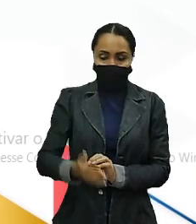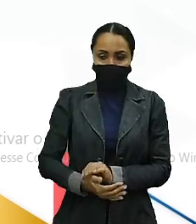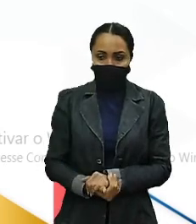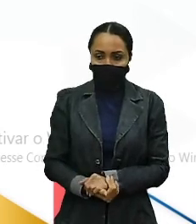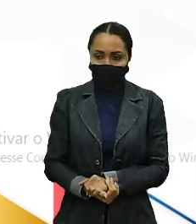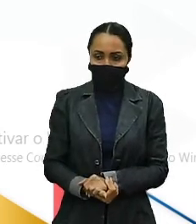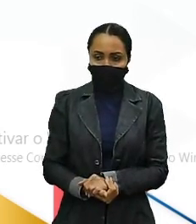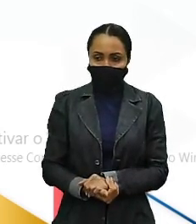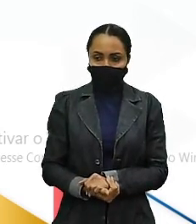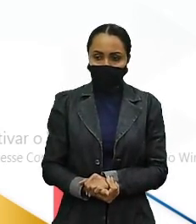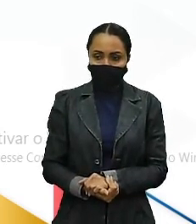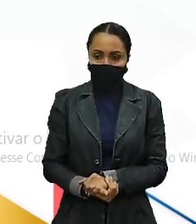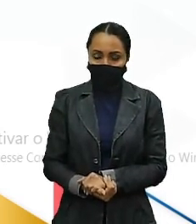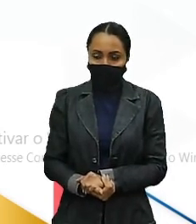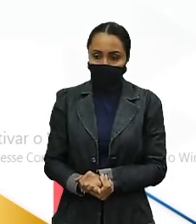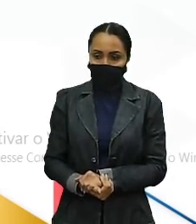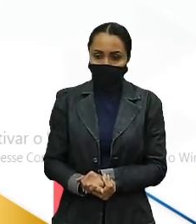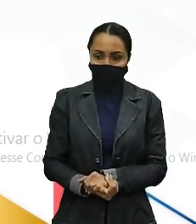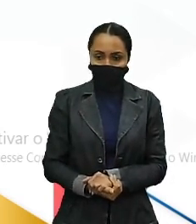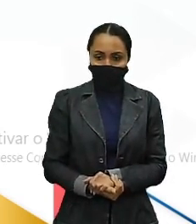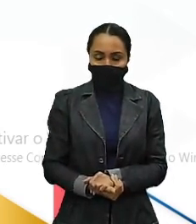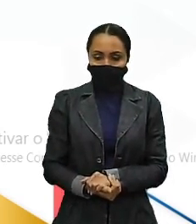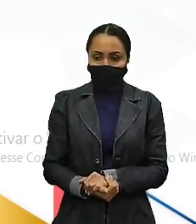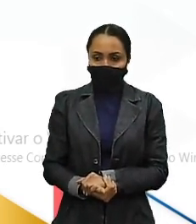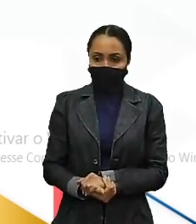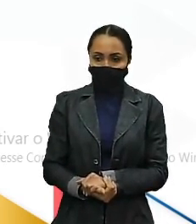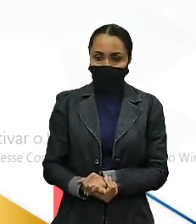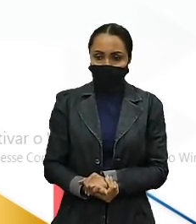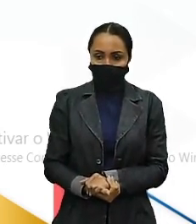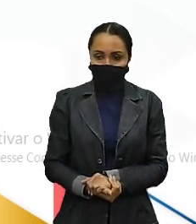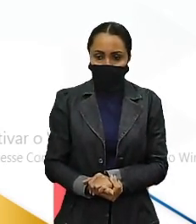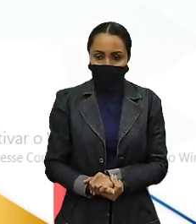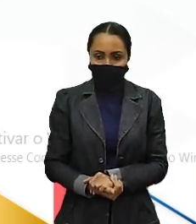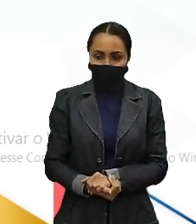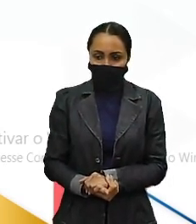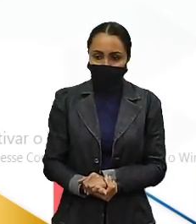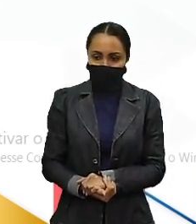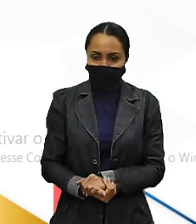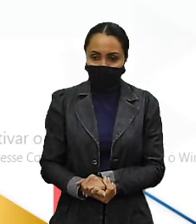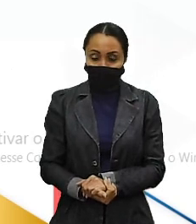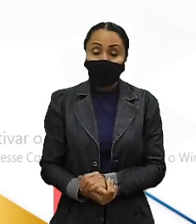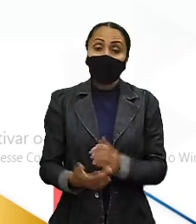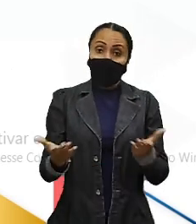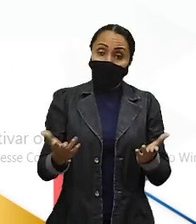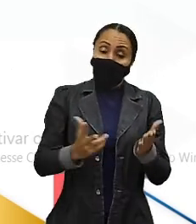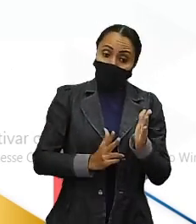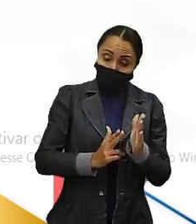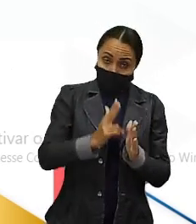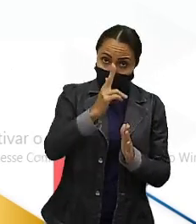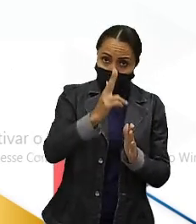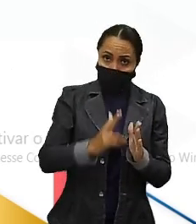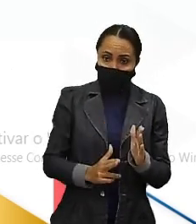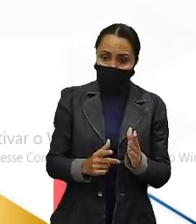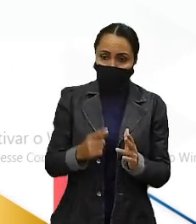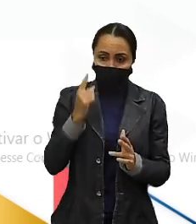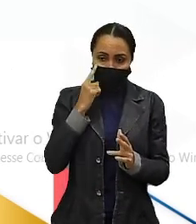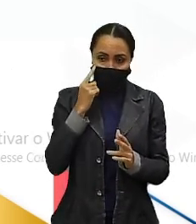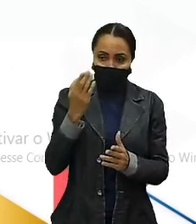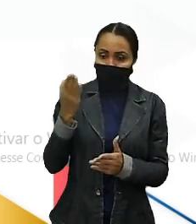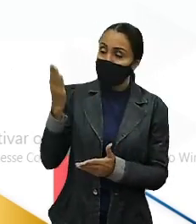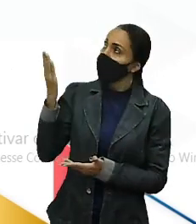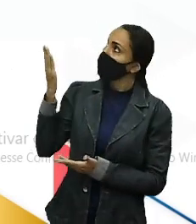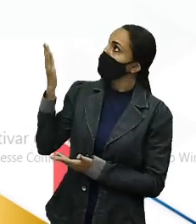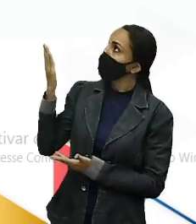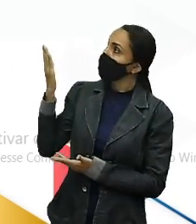para ficar mais fácil. Tô show hoje na animação, viu? Animadaço aqui para você. Ó, cortou aí, ficou esse